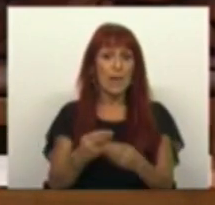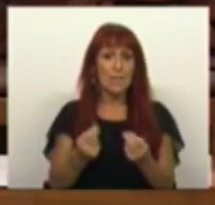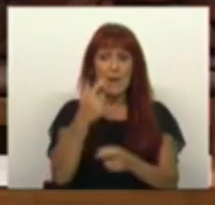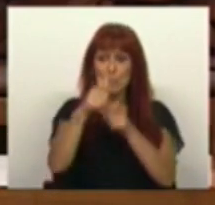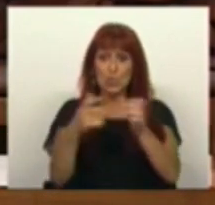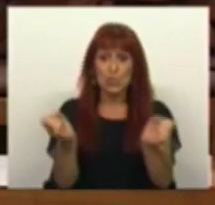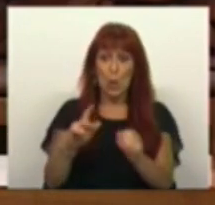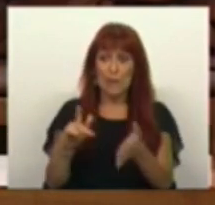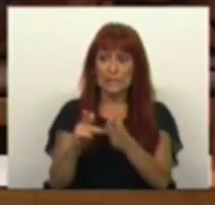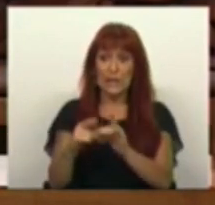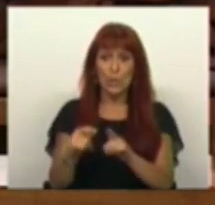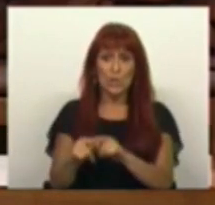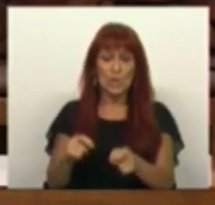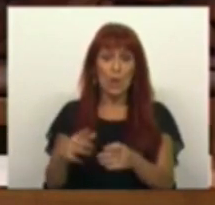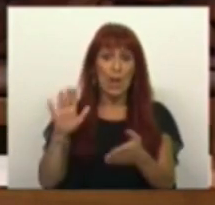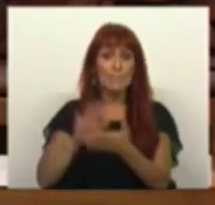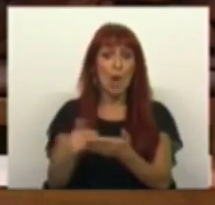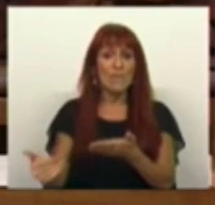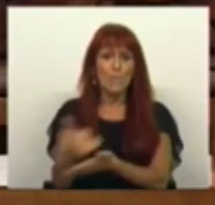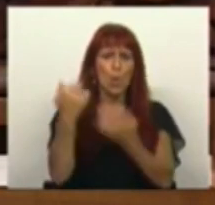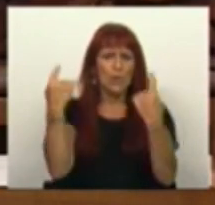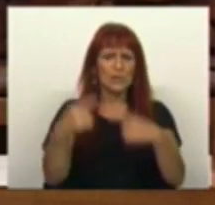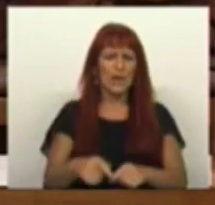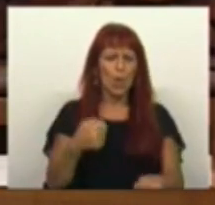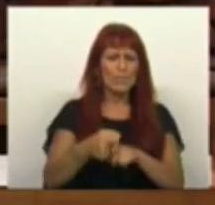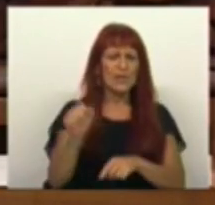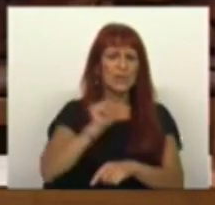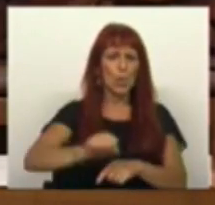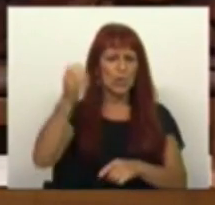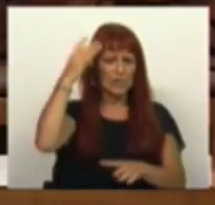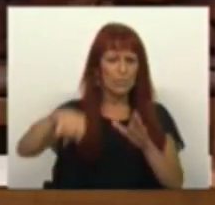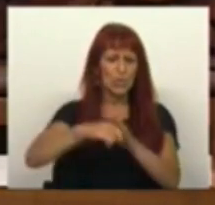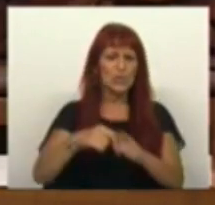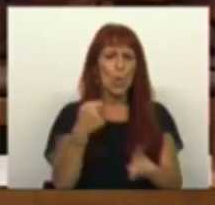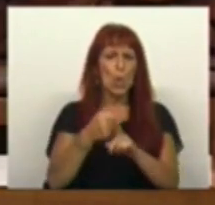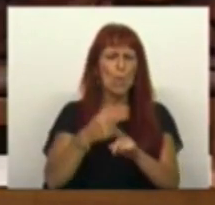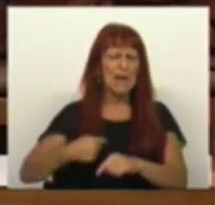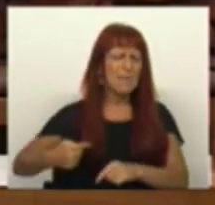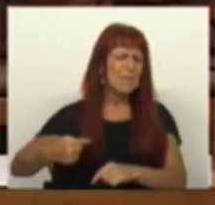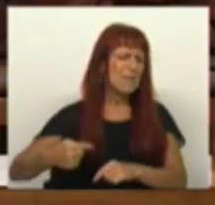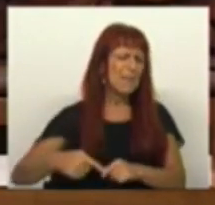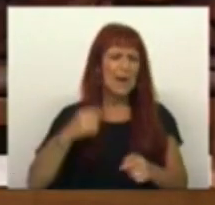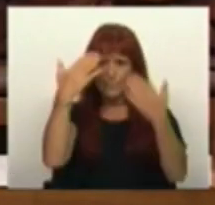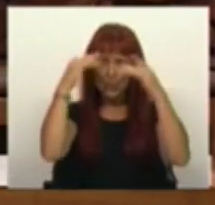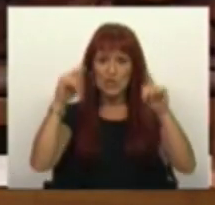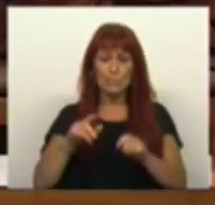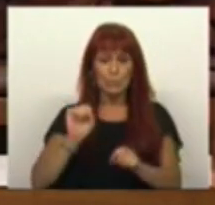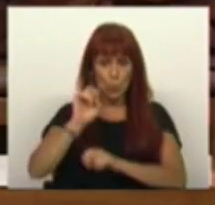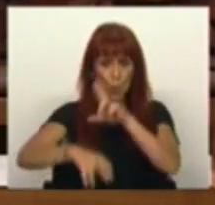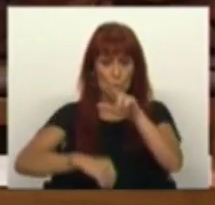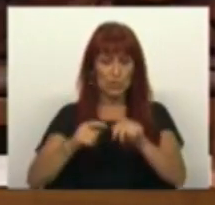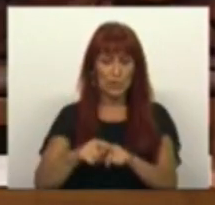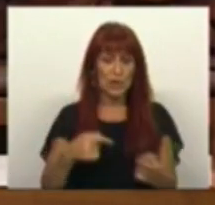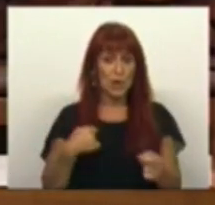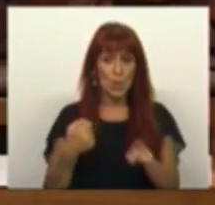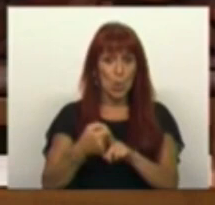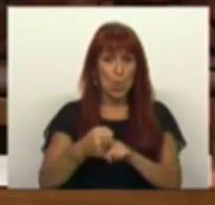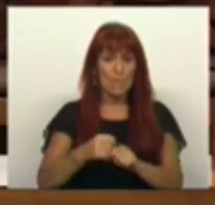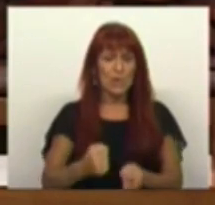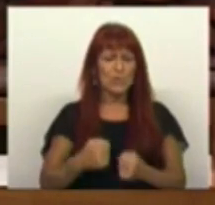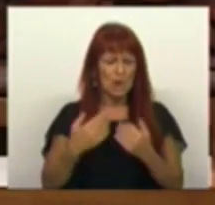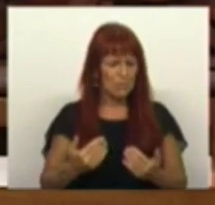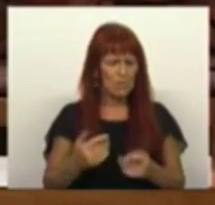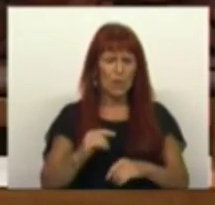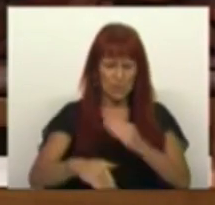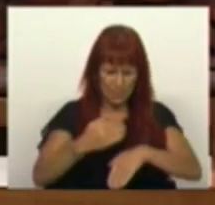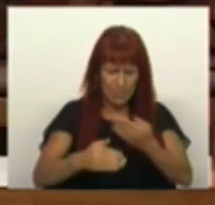humanos e técnicos para a obtenção da prova. O combate à corrupção tem que ser um combate permanente nas democracias modernas. Não combater incansavelmente